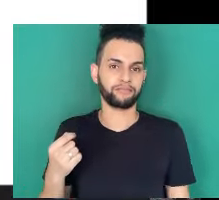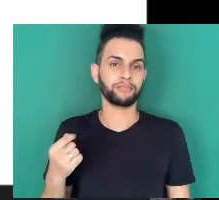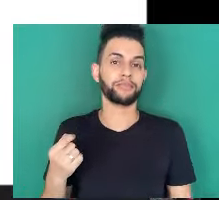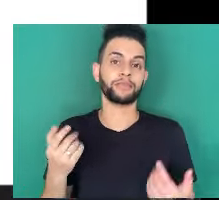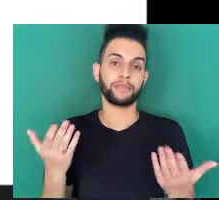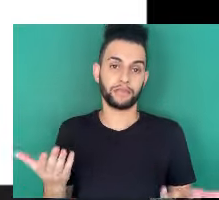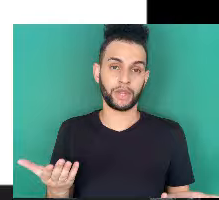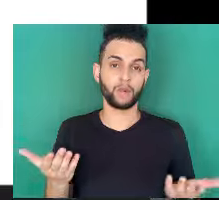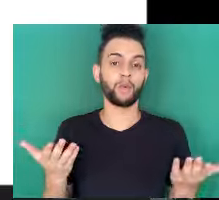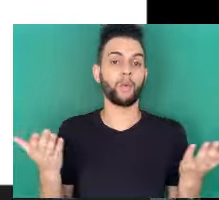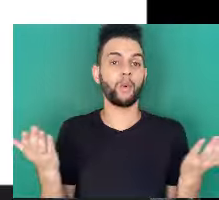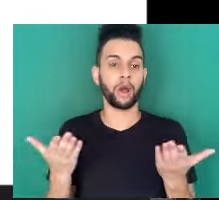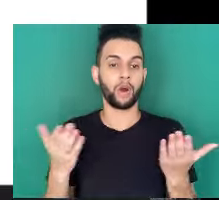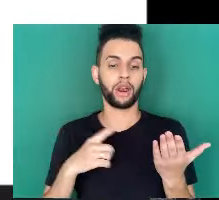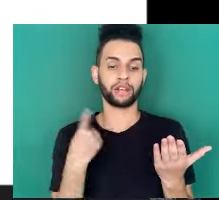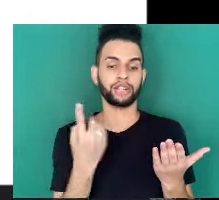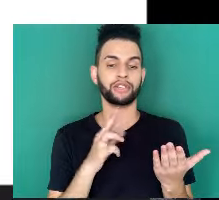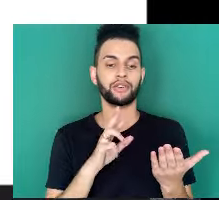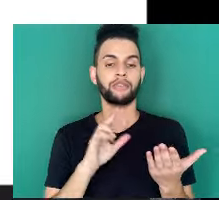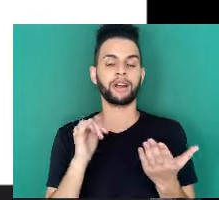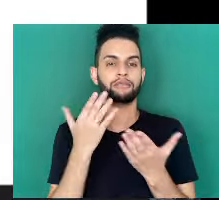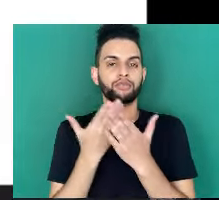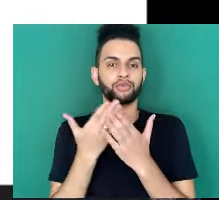ó. Essa função.